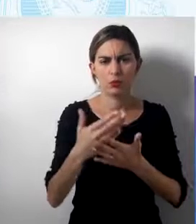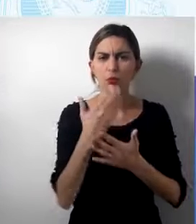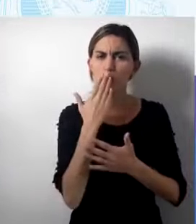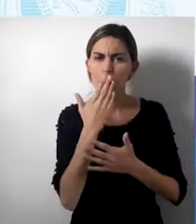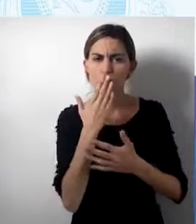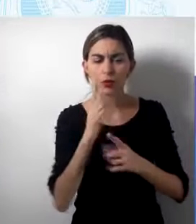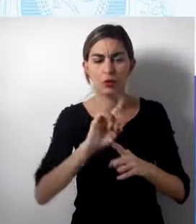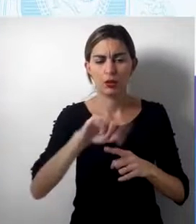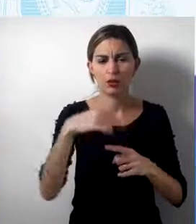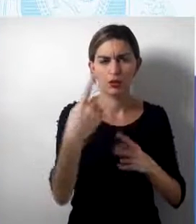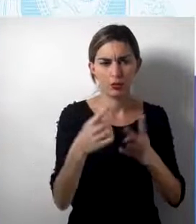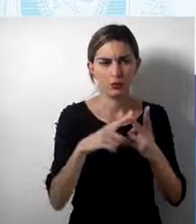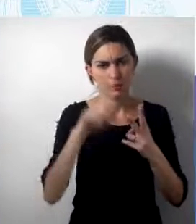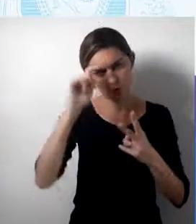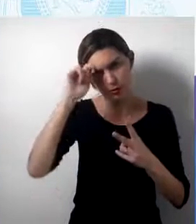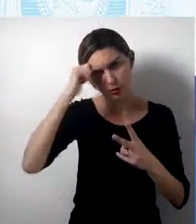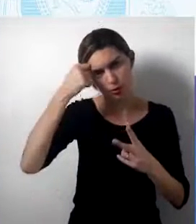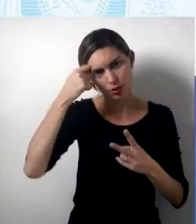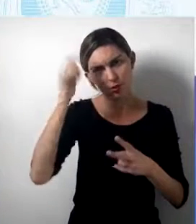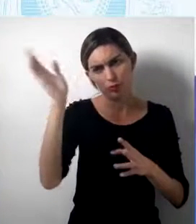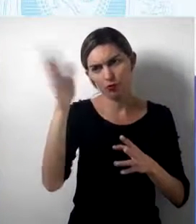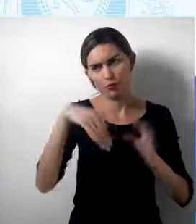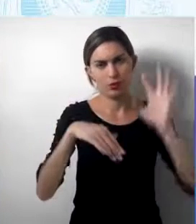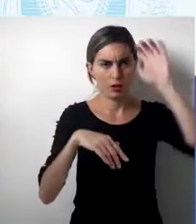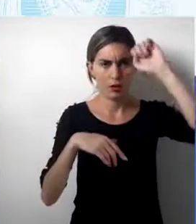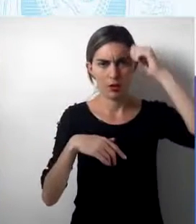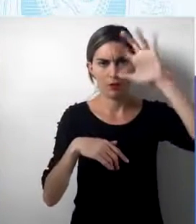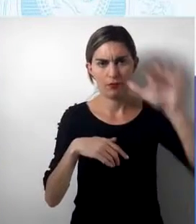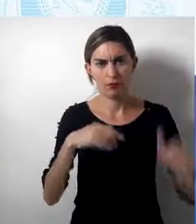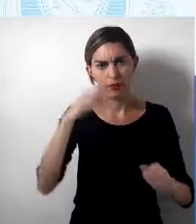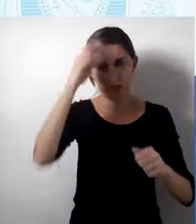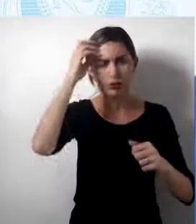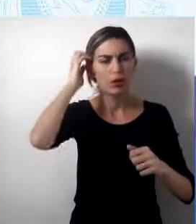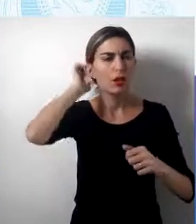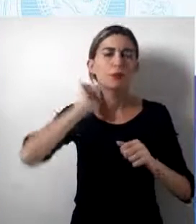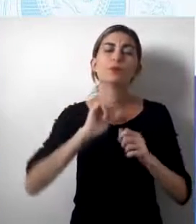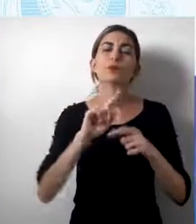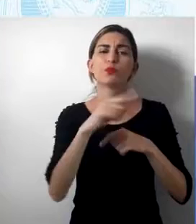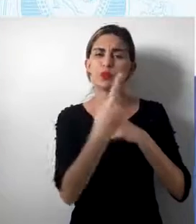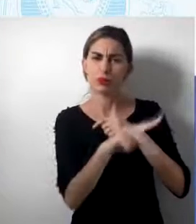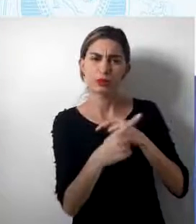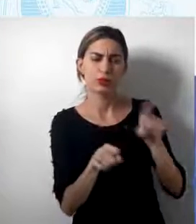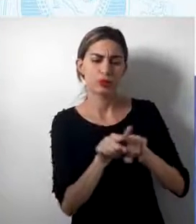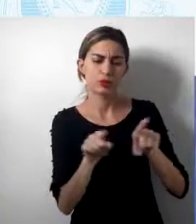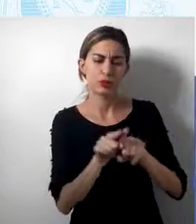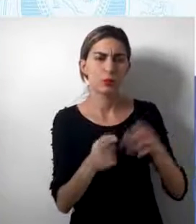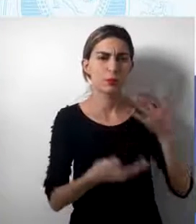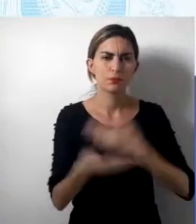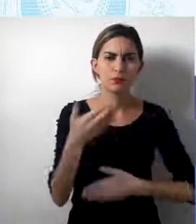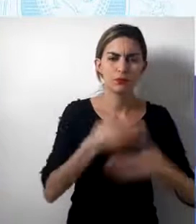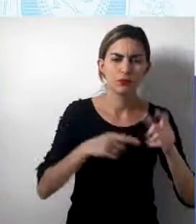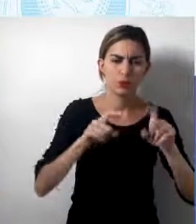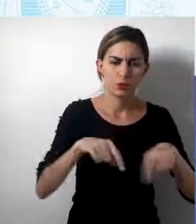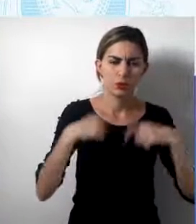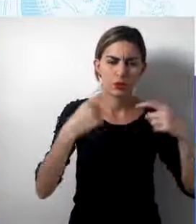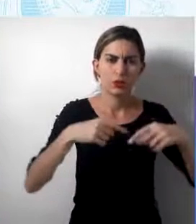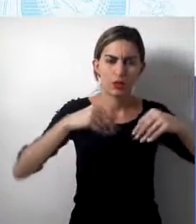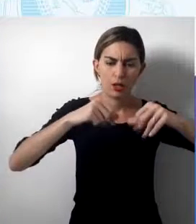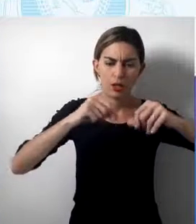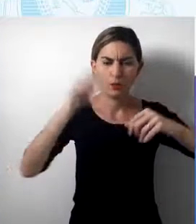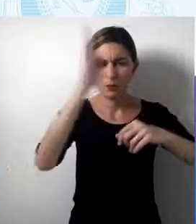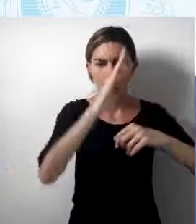inicialmente dos indígenas e posteriormente dos negros vindos da África, uma rentável alternativa. Além de viabilizar a exploração de